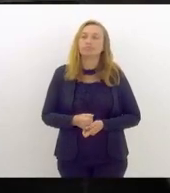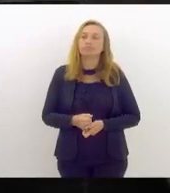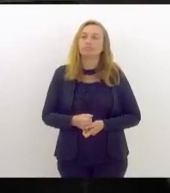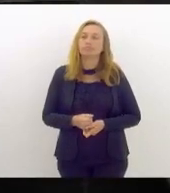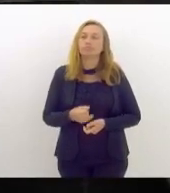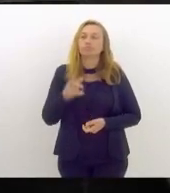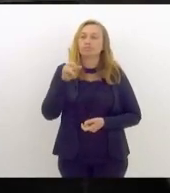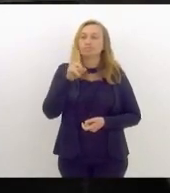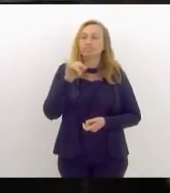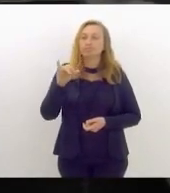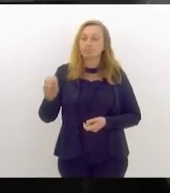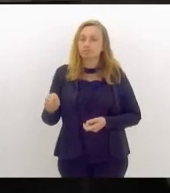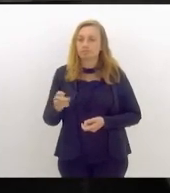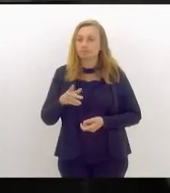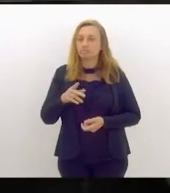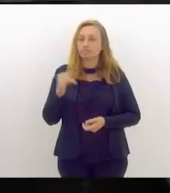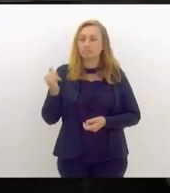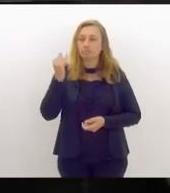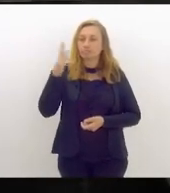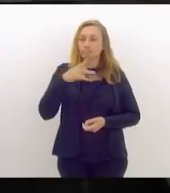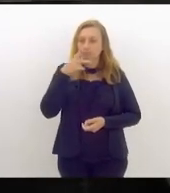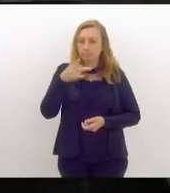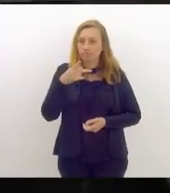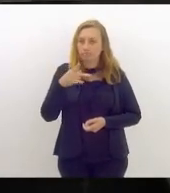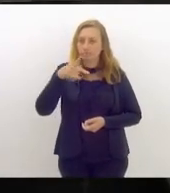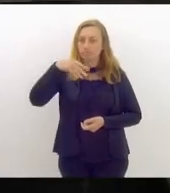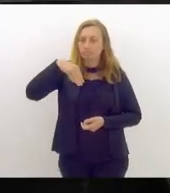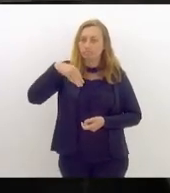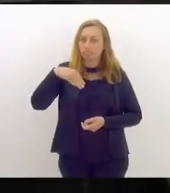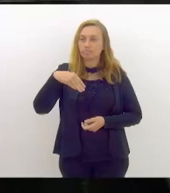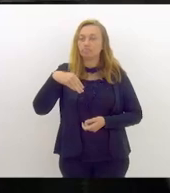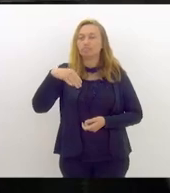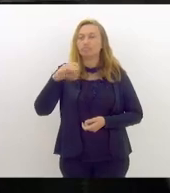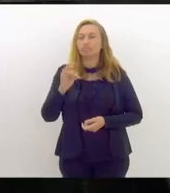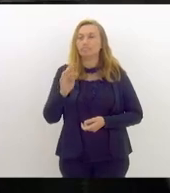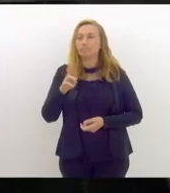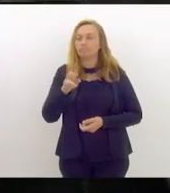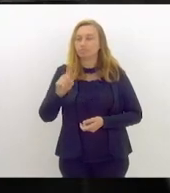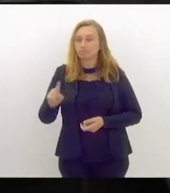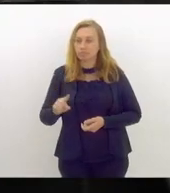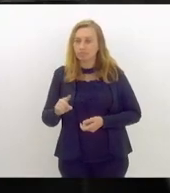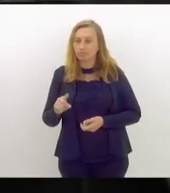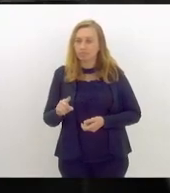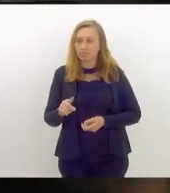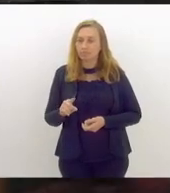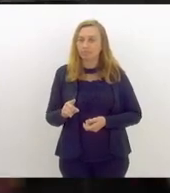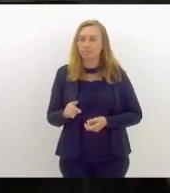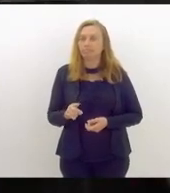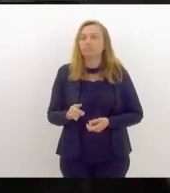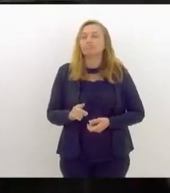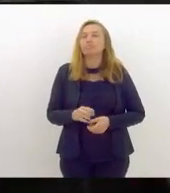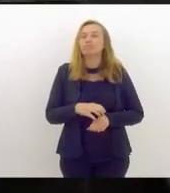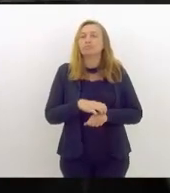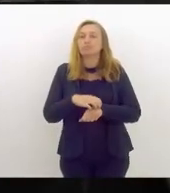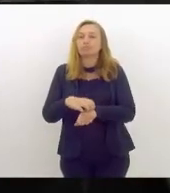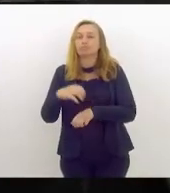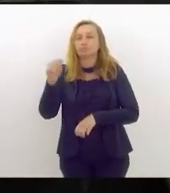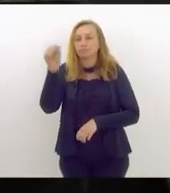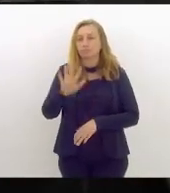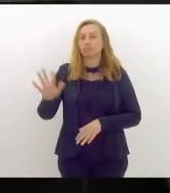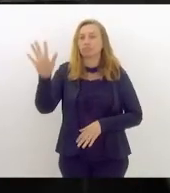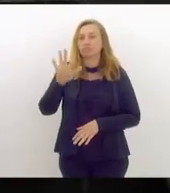seja dito, devido à matriz de transporte nacional, até se enquadra em